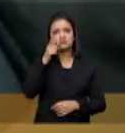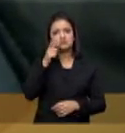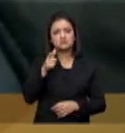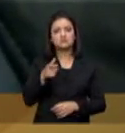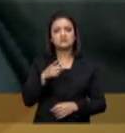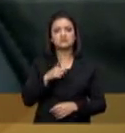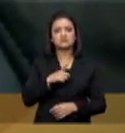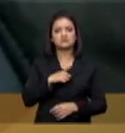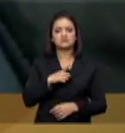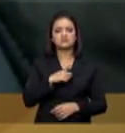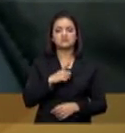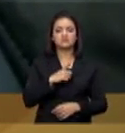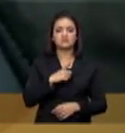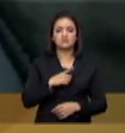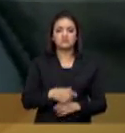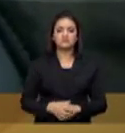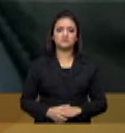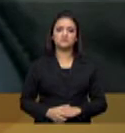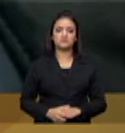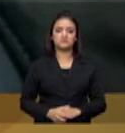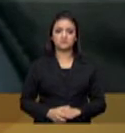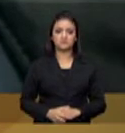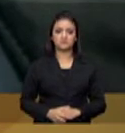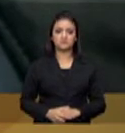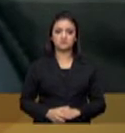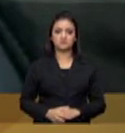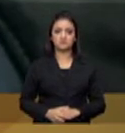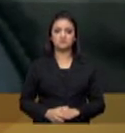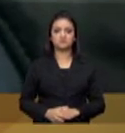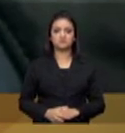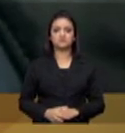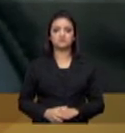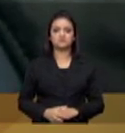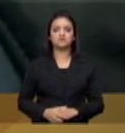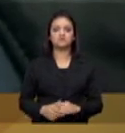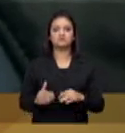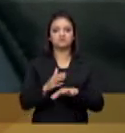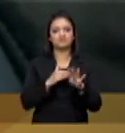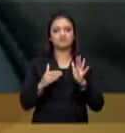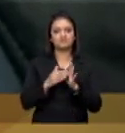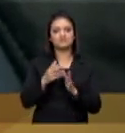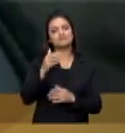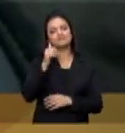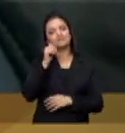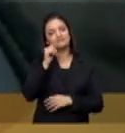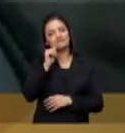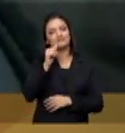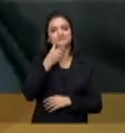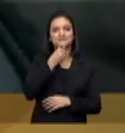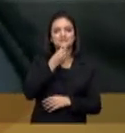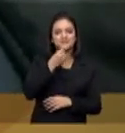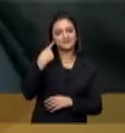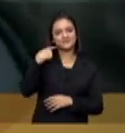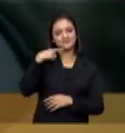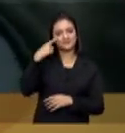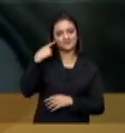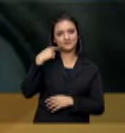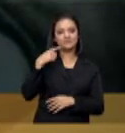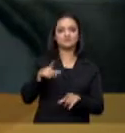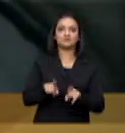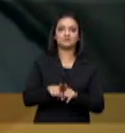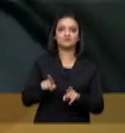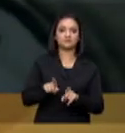respectiva sustentação de todas as senhoras e senhores advogados e também do